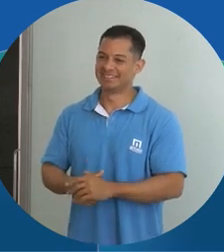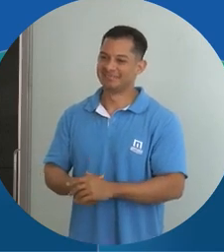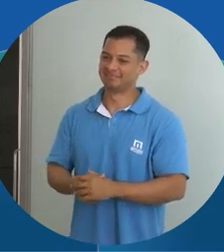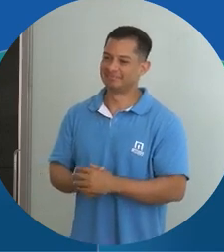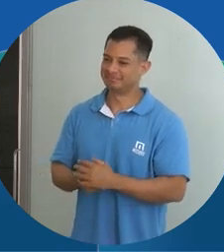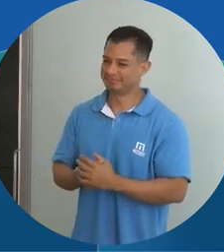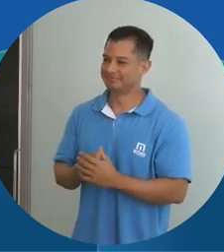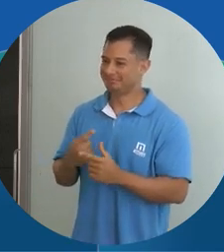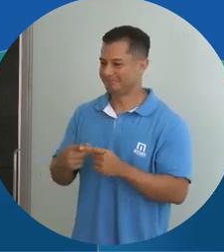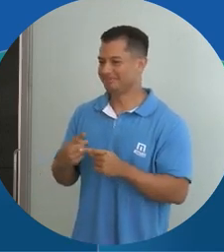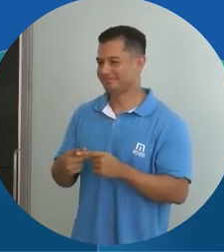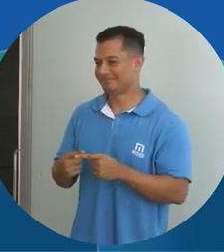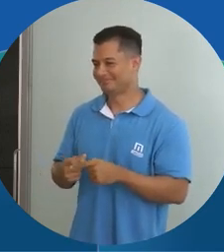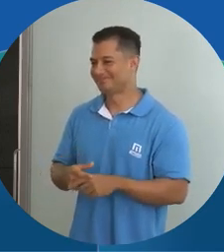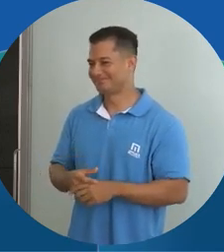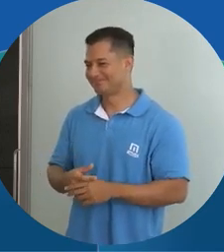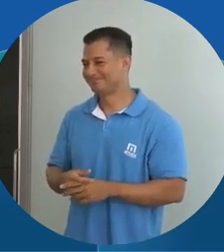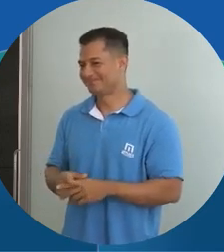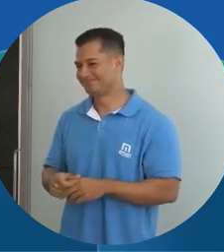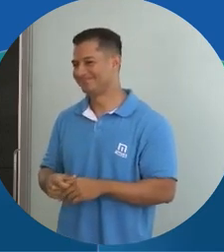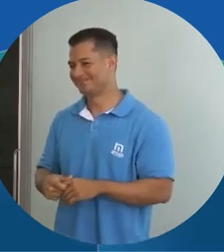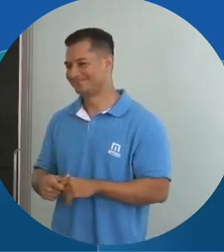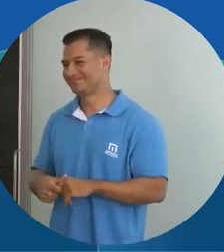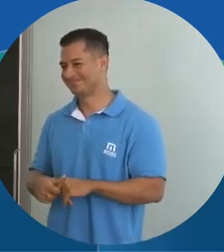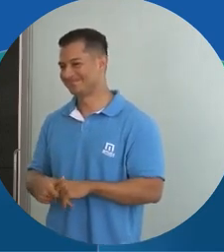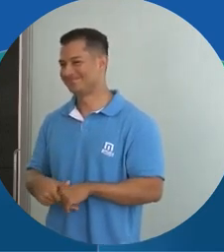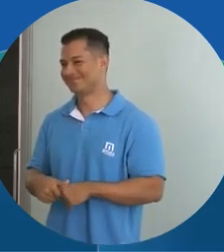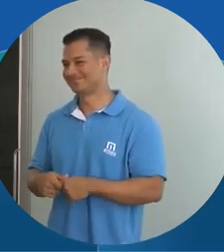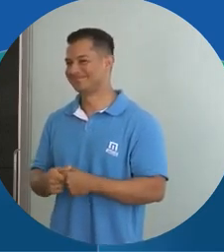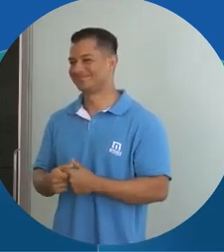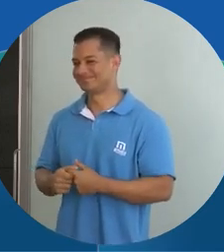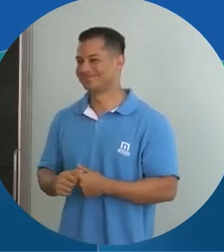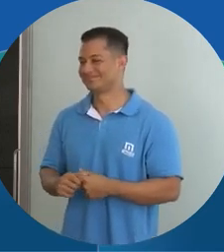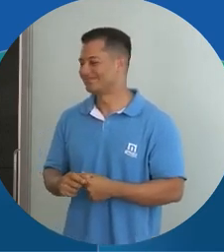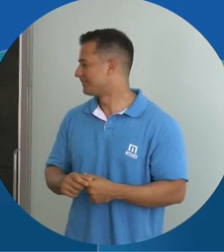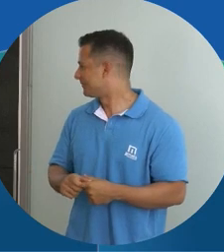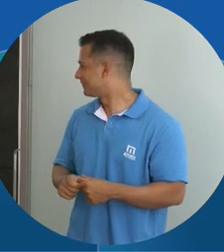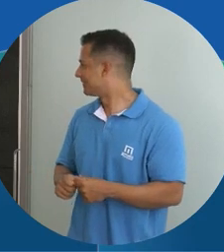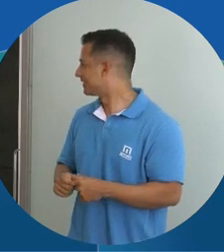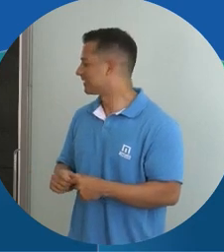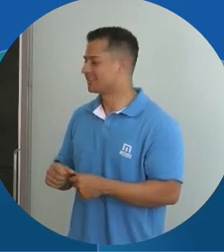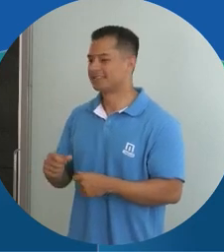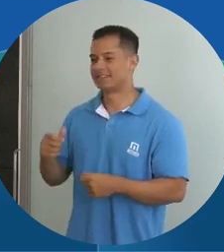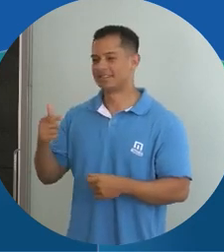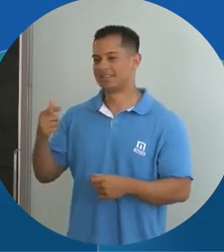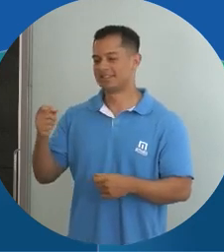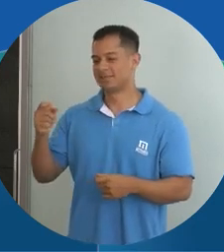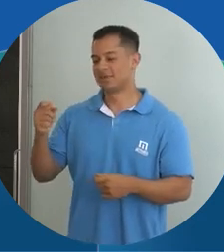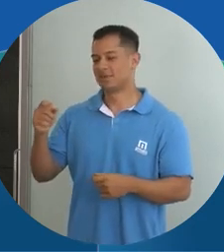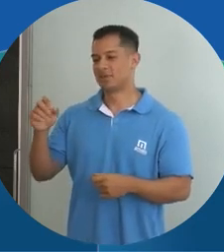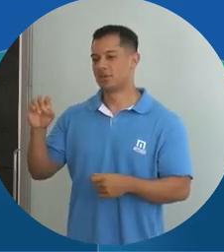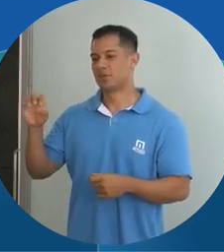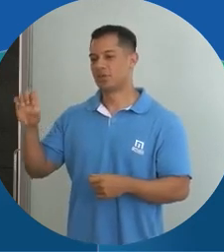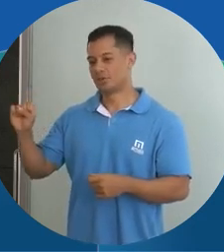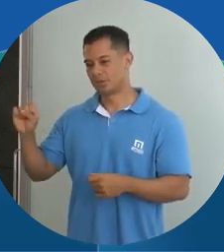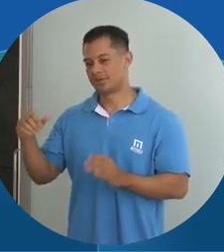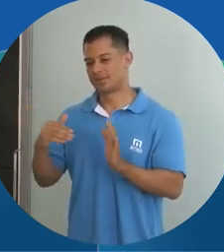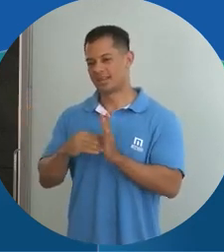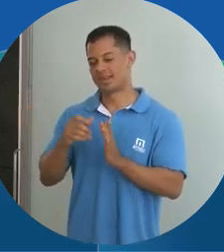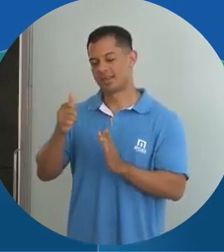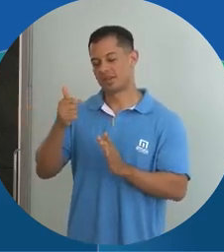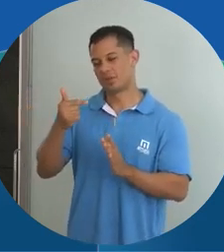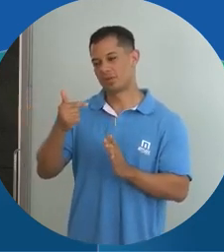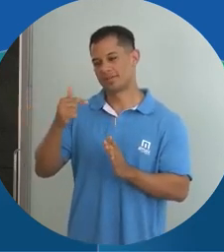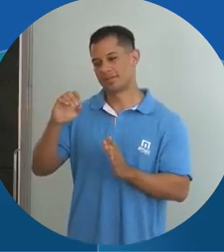isso foi no auge da nossa 2008, 2010 também, né, quando os insumos estavam faltando, a construção